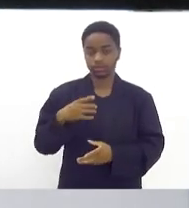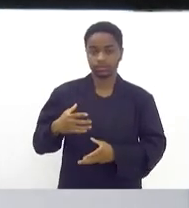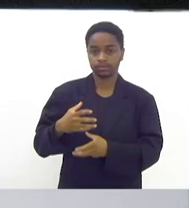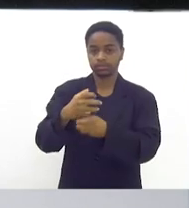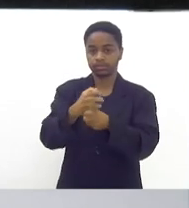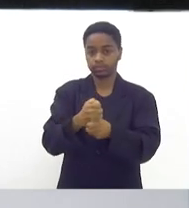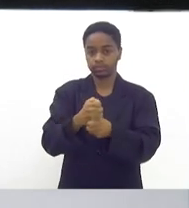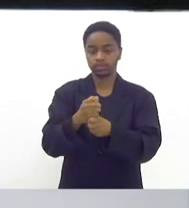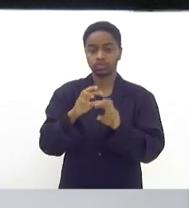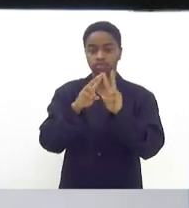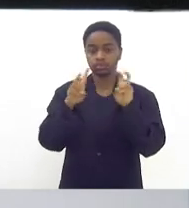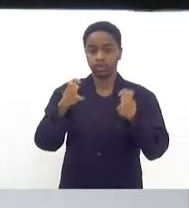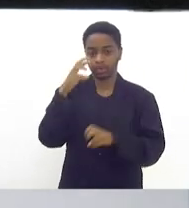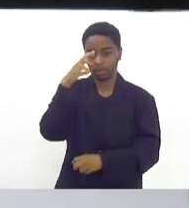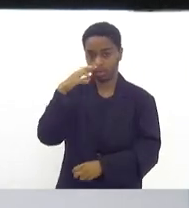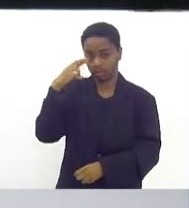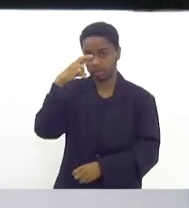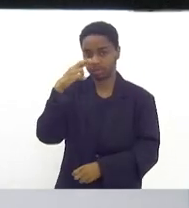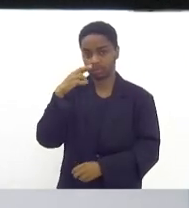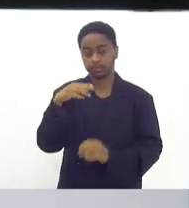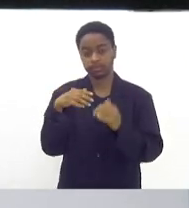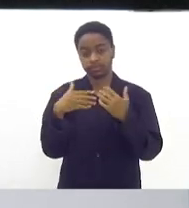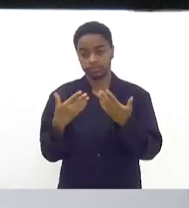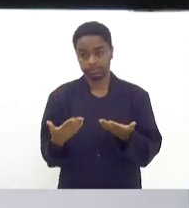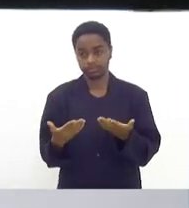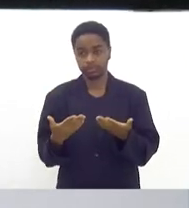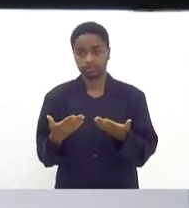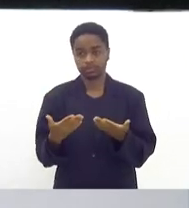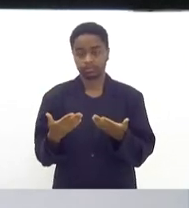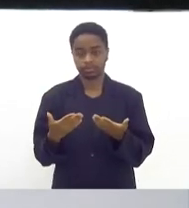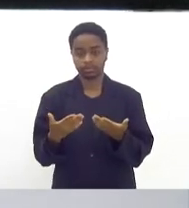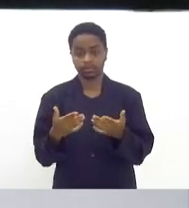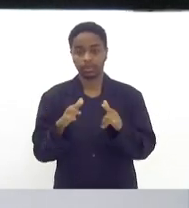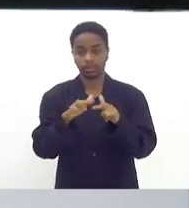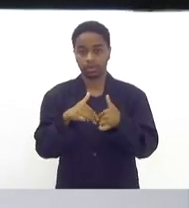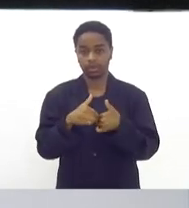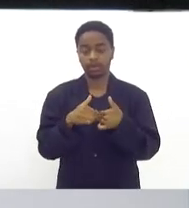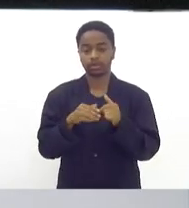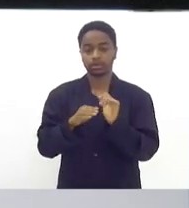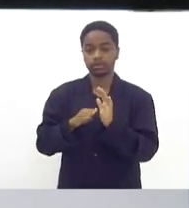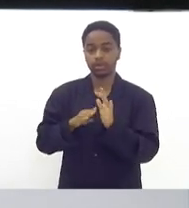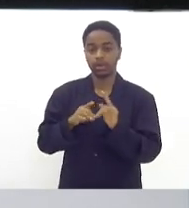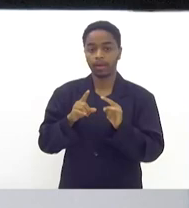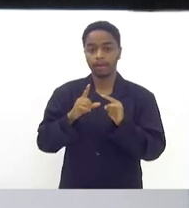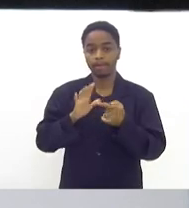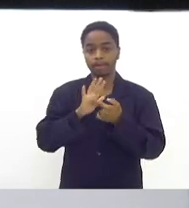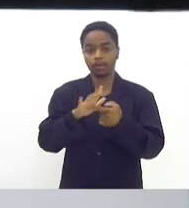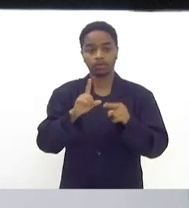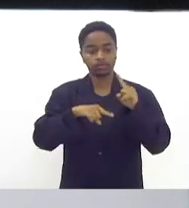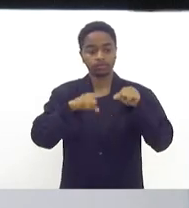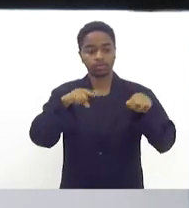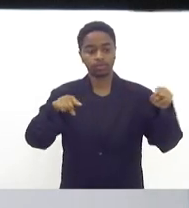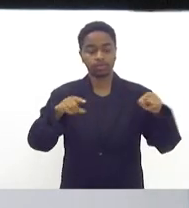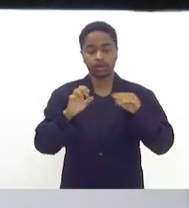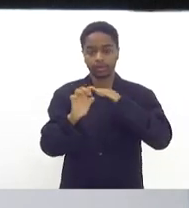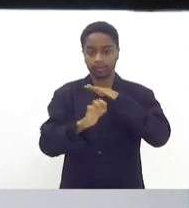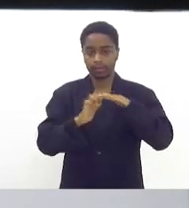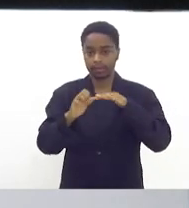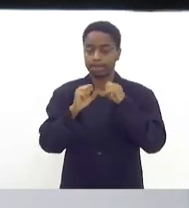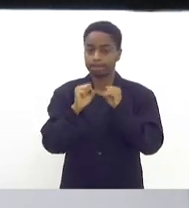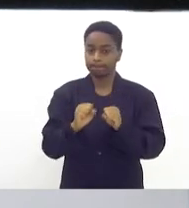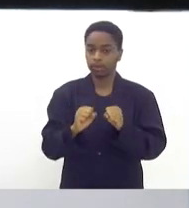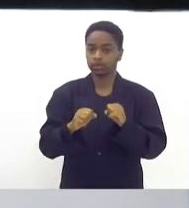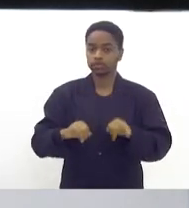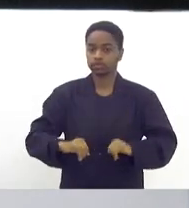do monitoramento Então a partir do índice daquela operadora ela pode sofrer